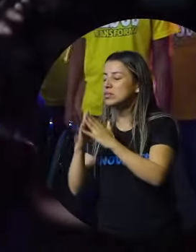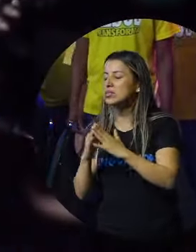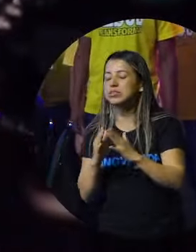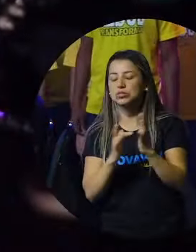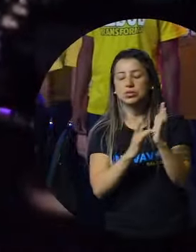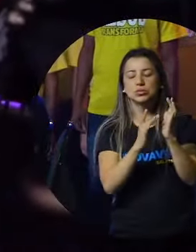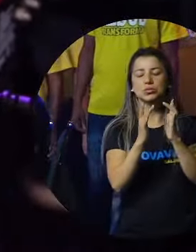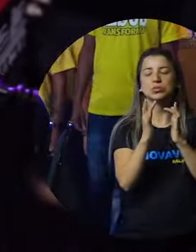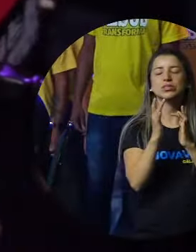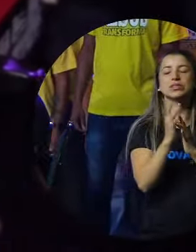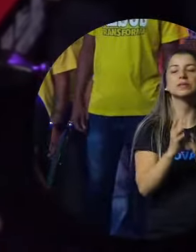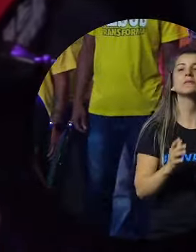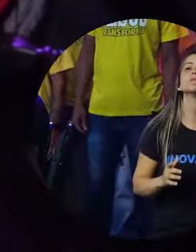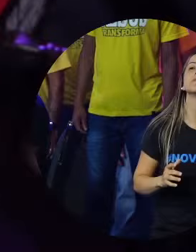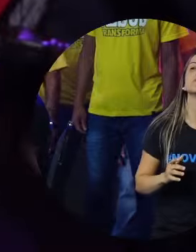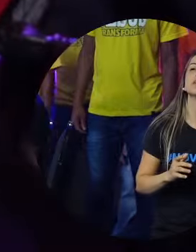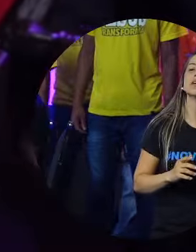mostra minha